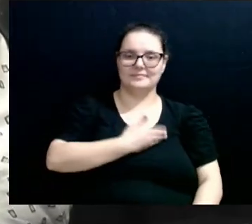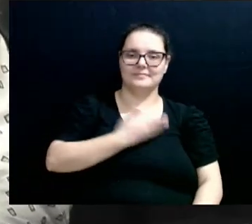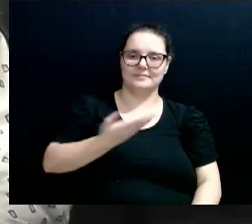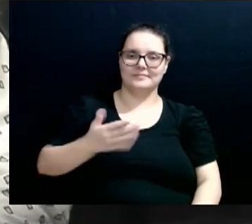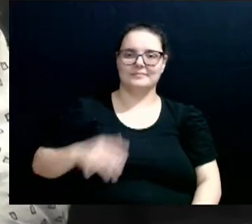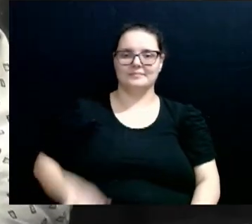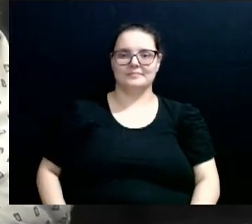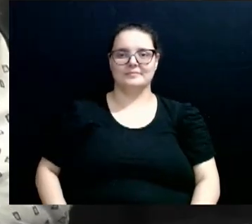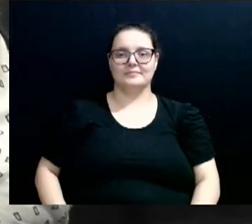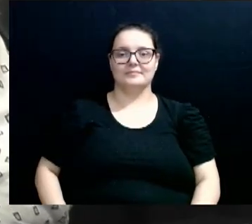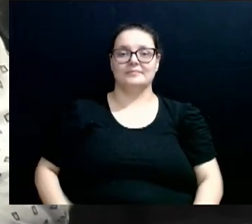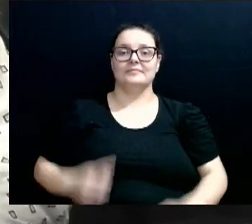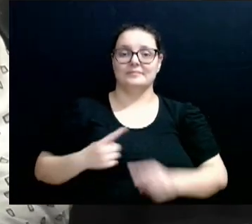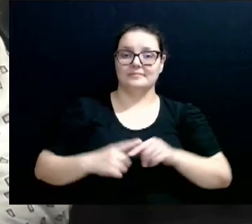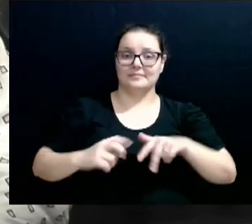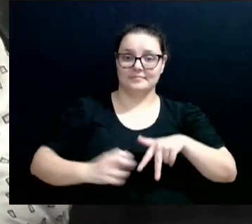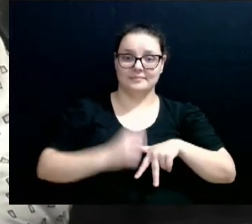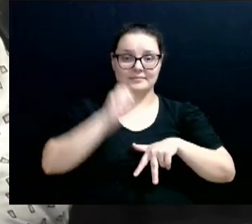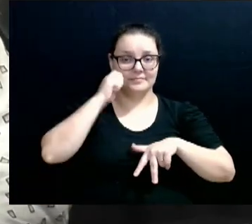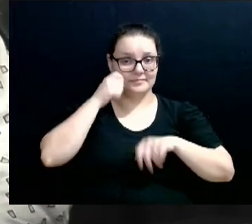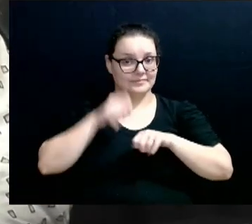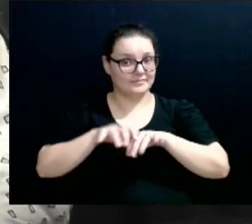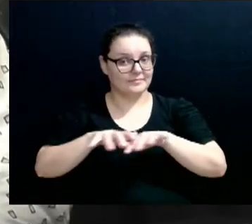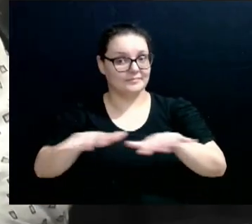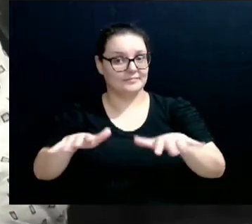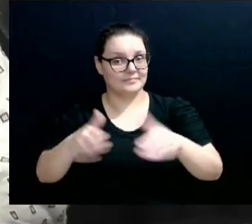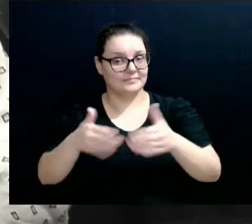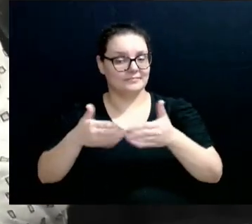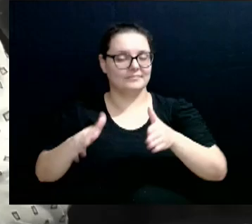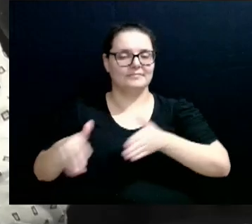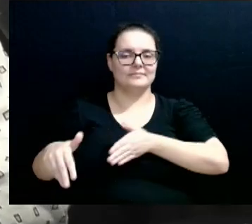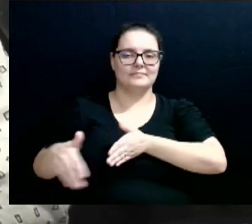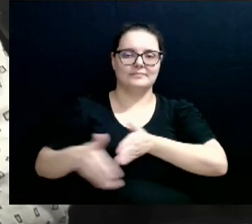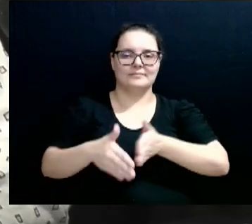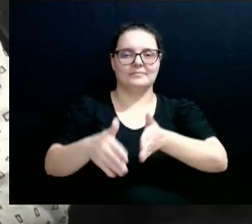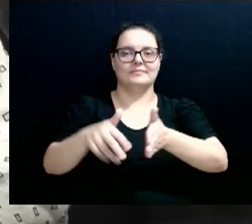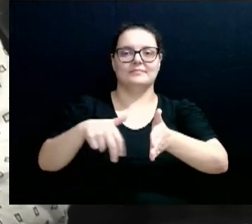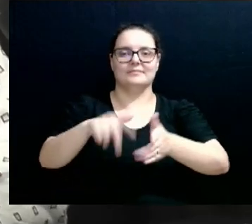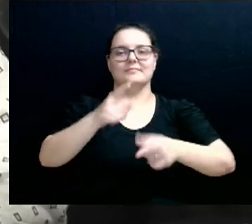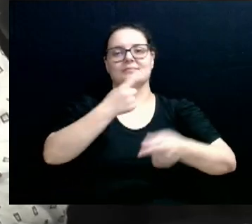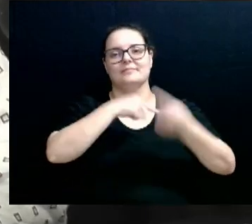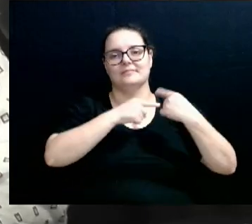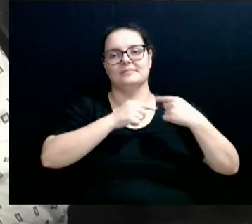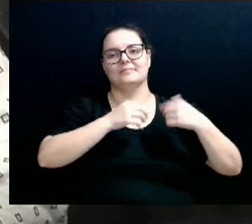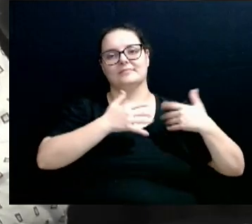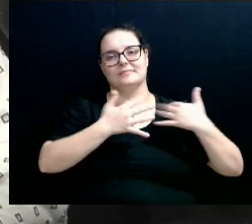uma voz negra ecoa, ela abre caminhos para muitas outras. Até breve!